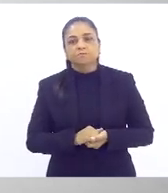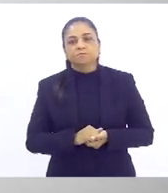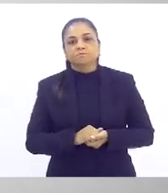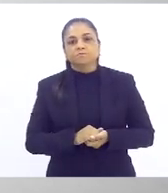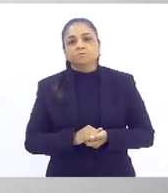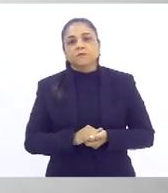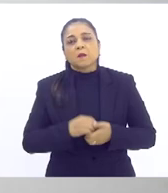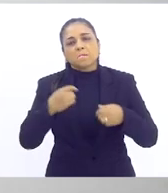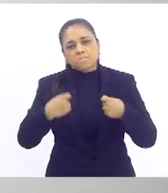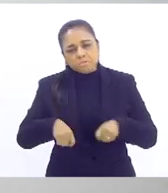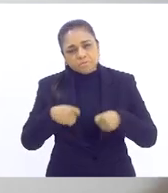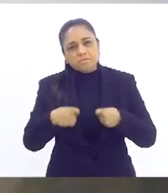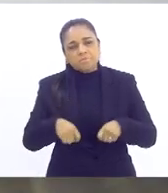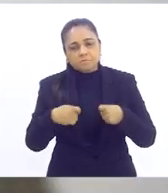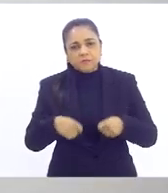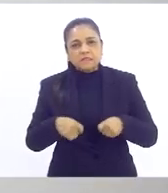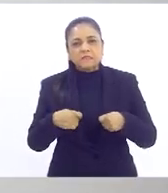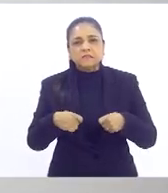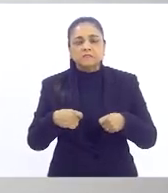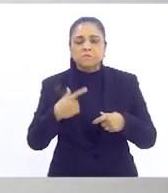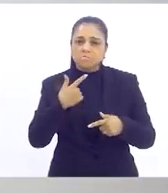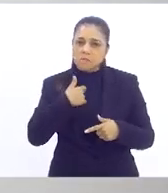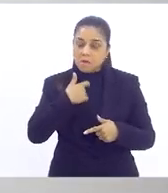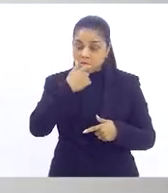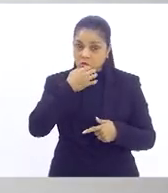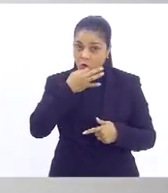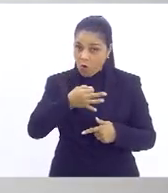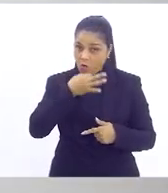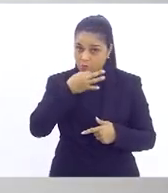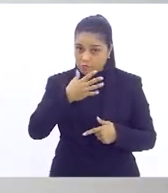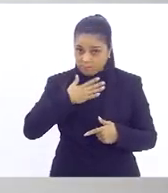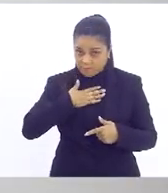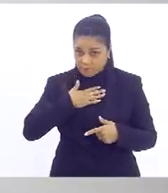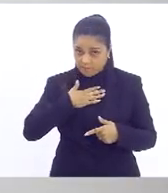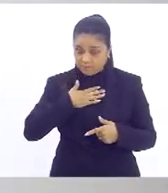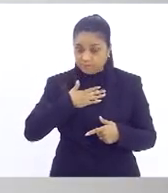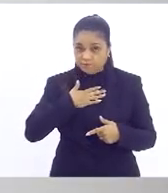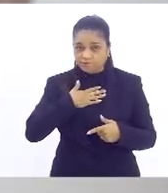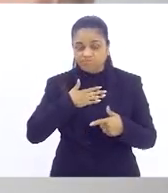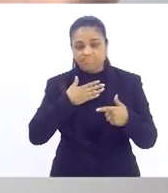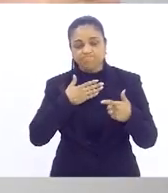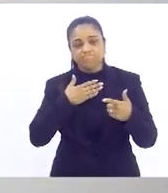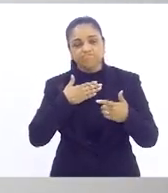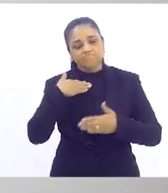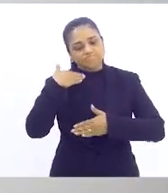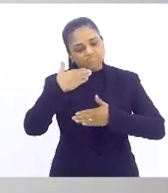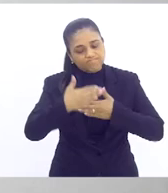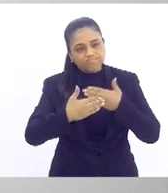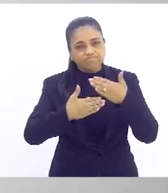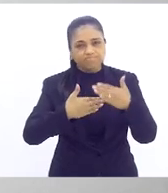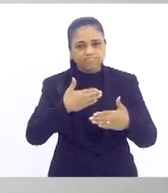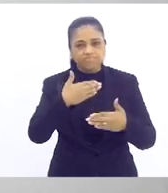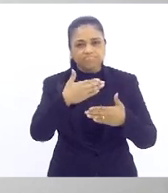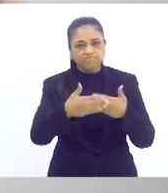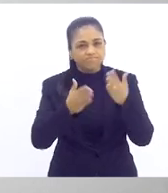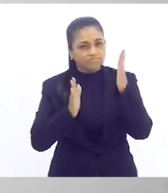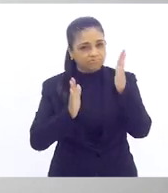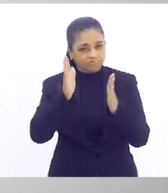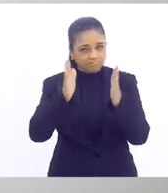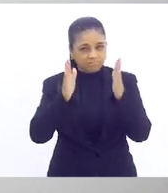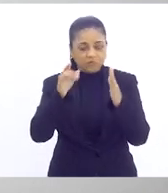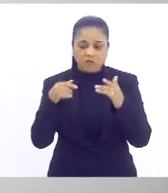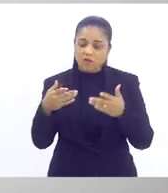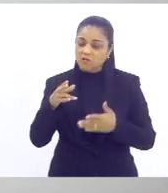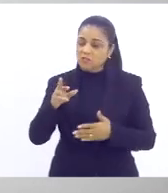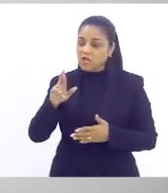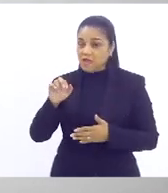tem que isso tem interesse para mim eu achei que essa etapa Doutor Renato Em algum momento só chegou